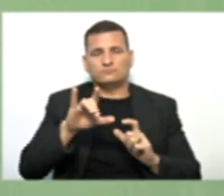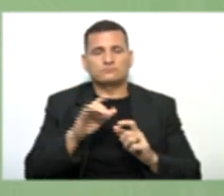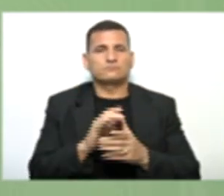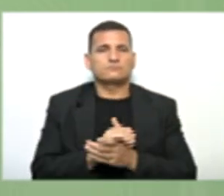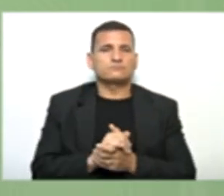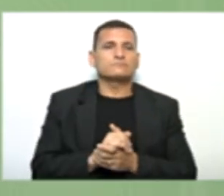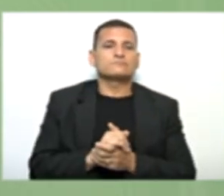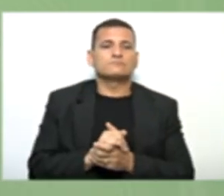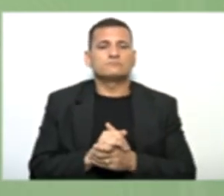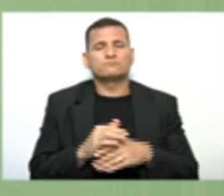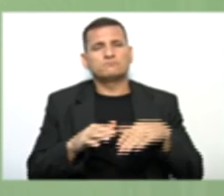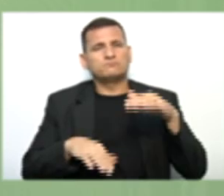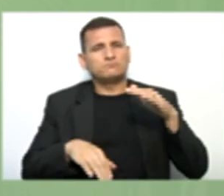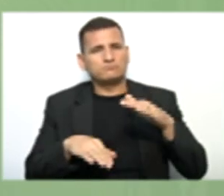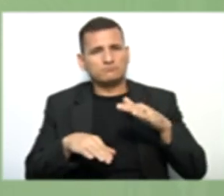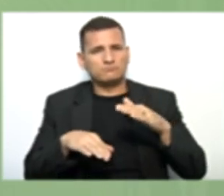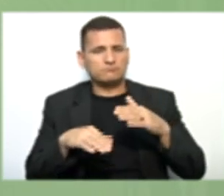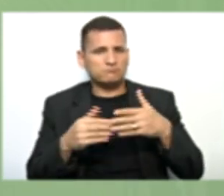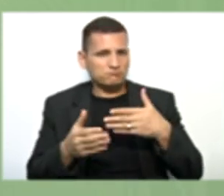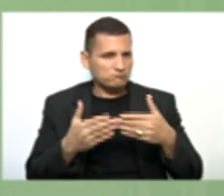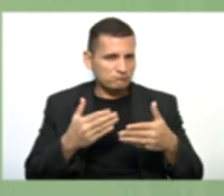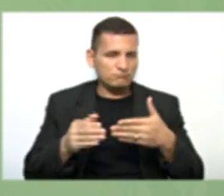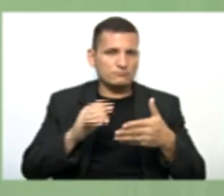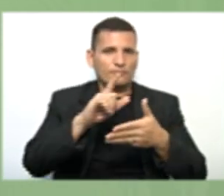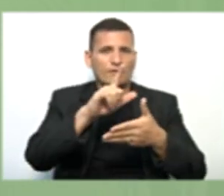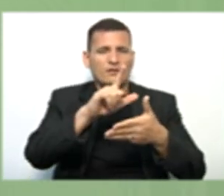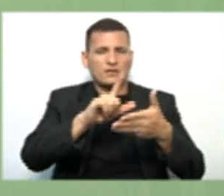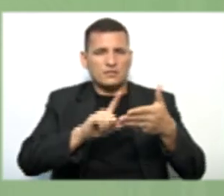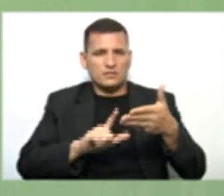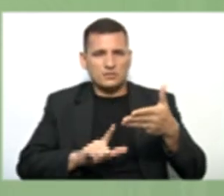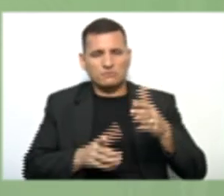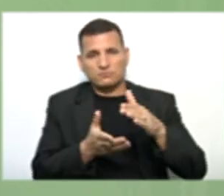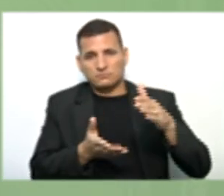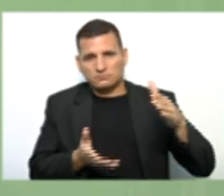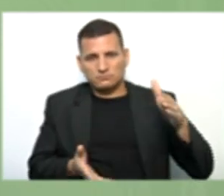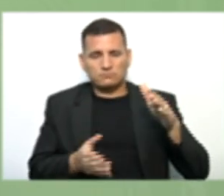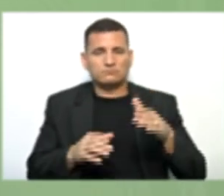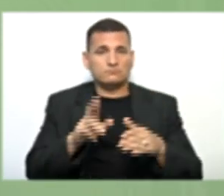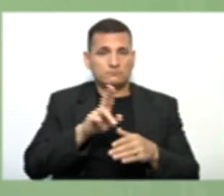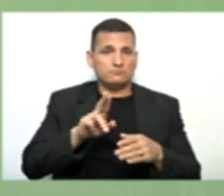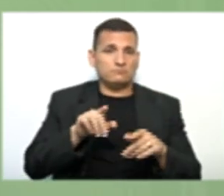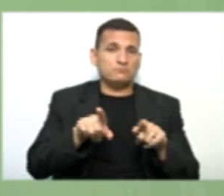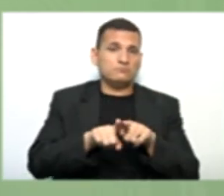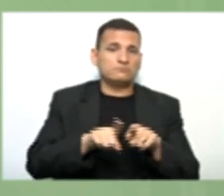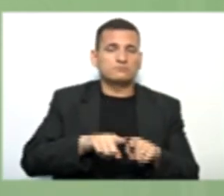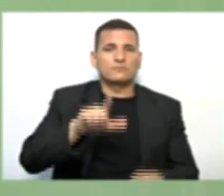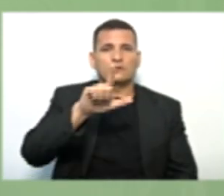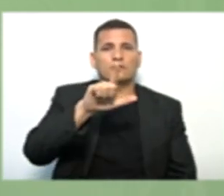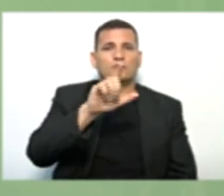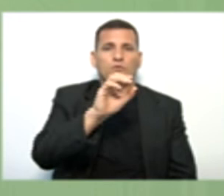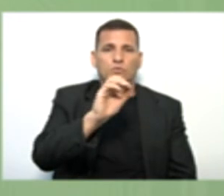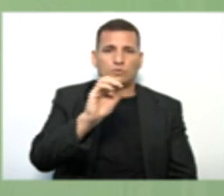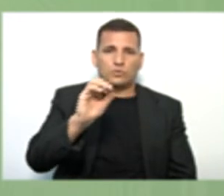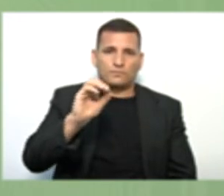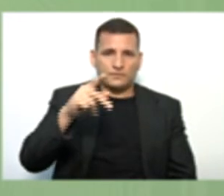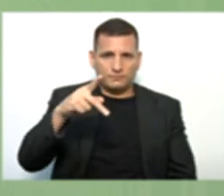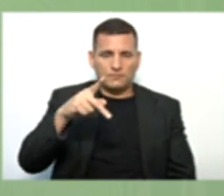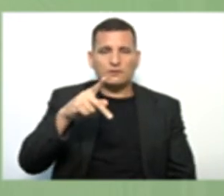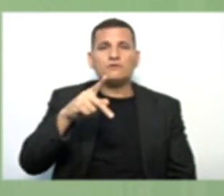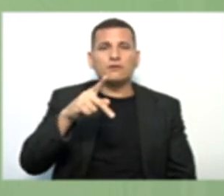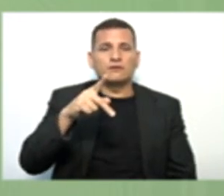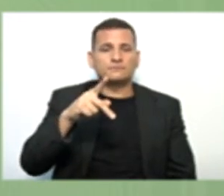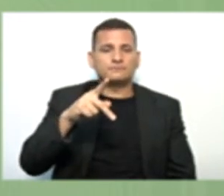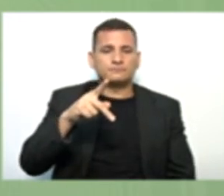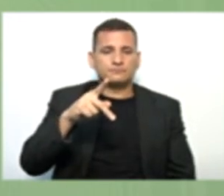do tamanho dessa lista. Além disso, usaremos outro tipo de loop, tá? Quando a gente fala de loop, a gente está falando